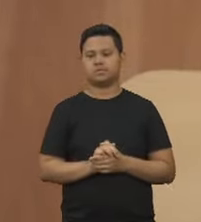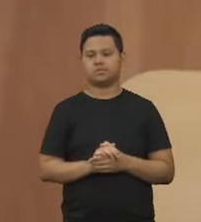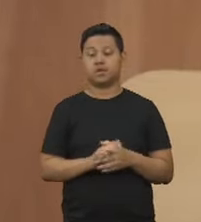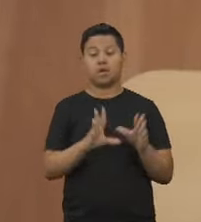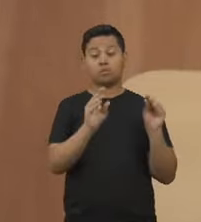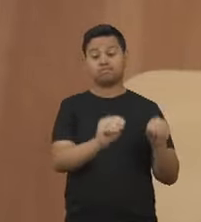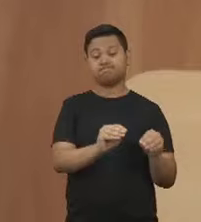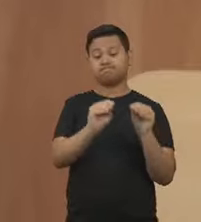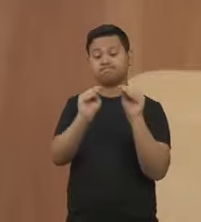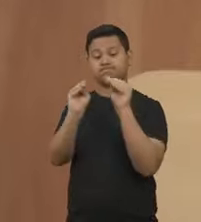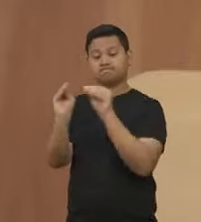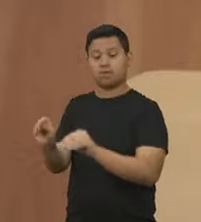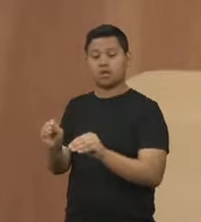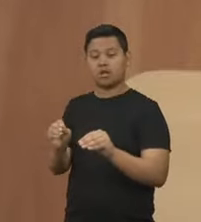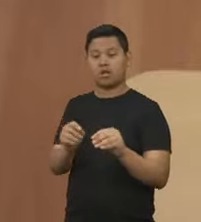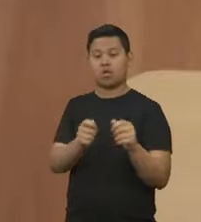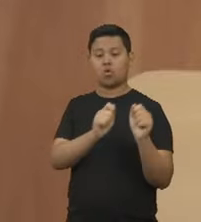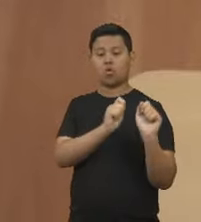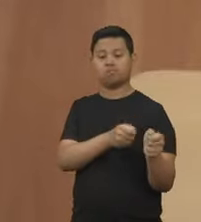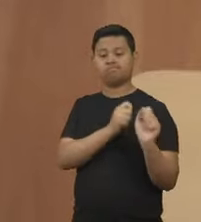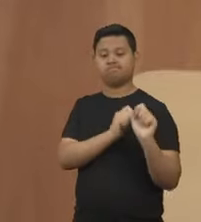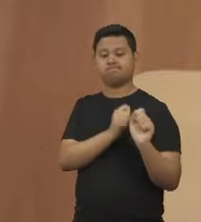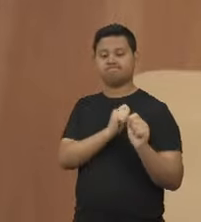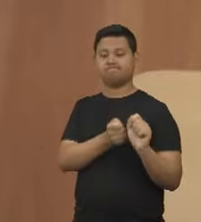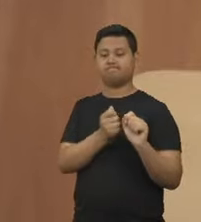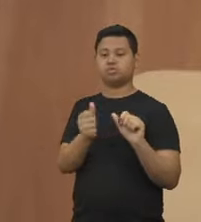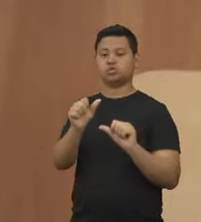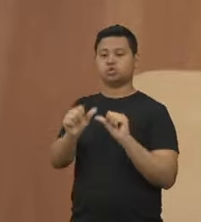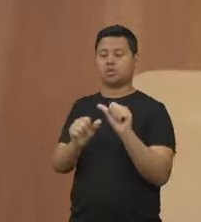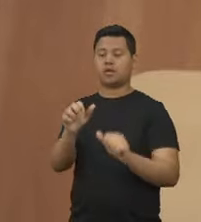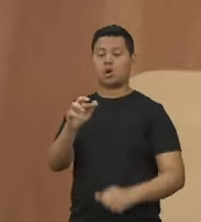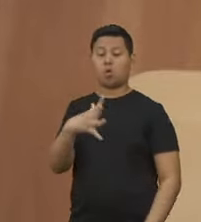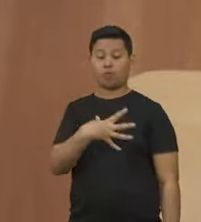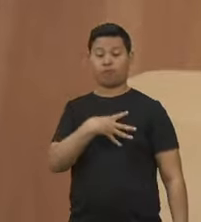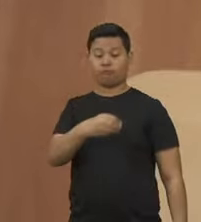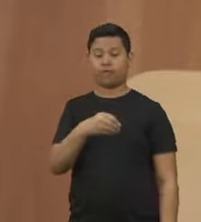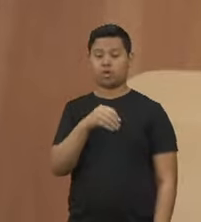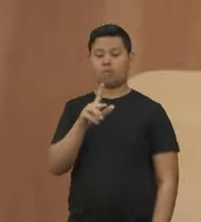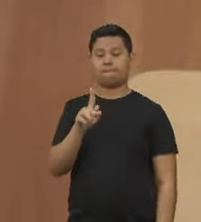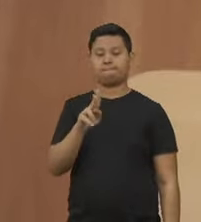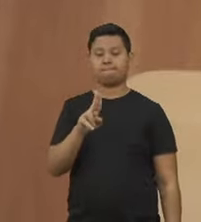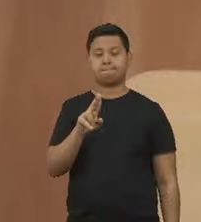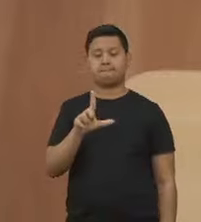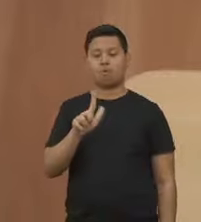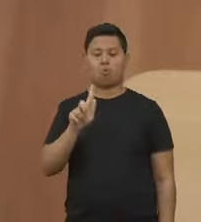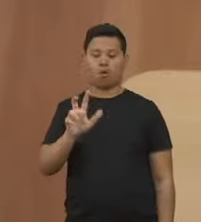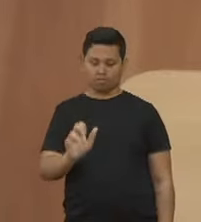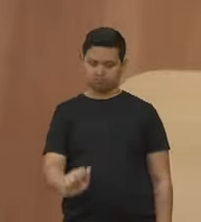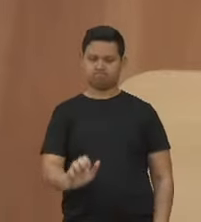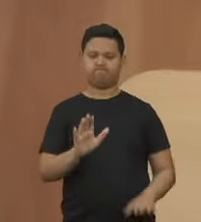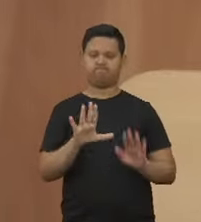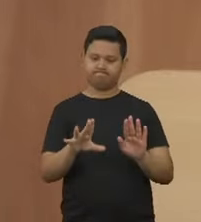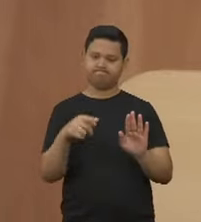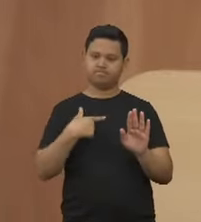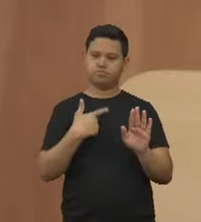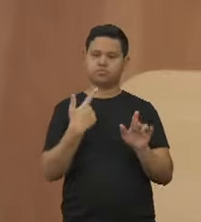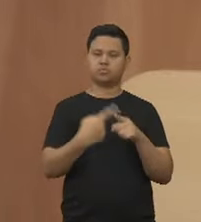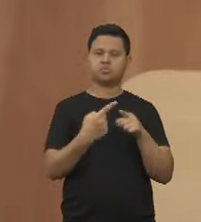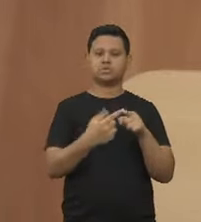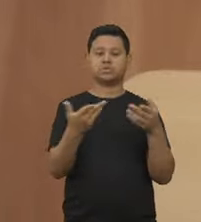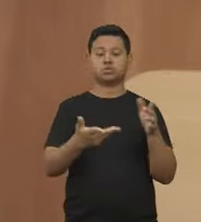carroça para o filho do Purga, por exemplo, ele não vai poder ser transferido. A gente tem essa modernidade que é por meio da